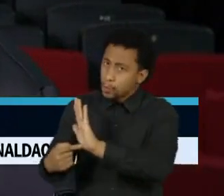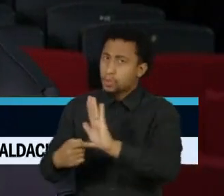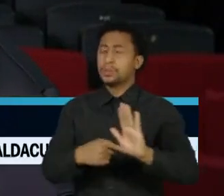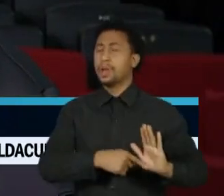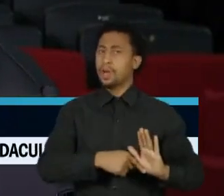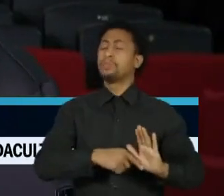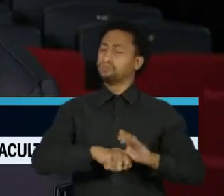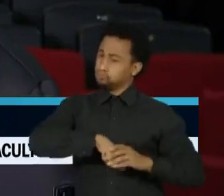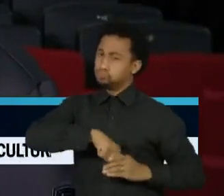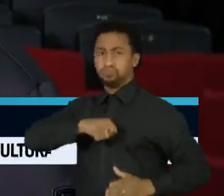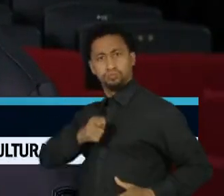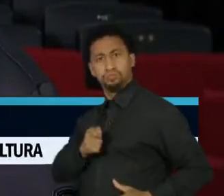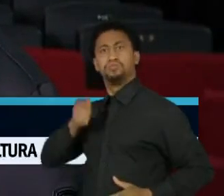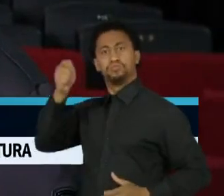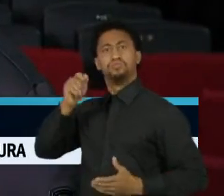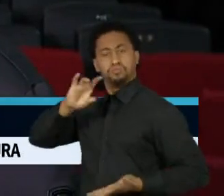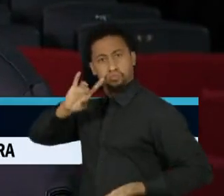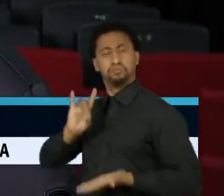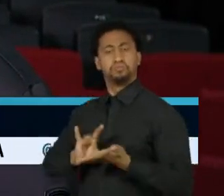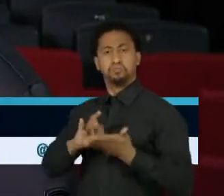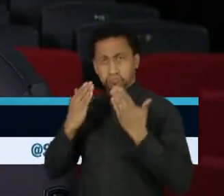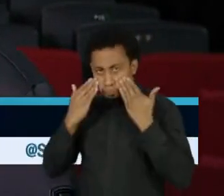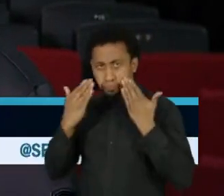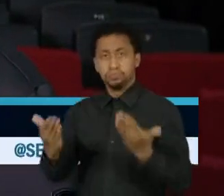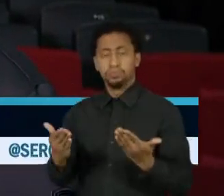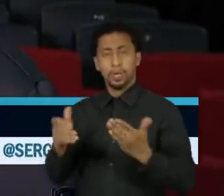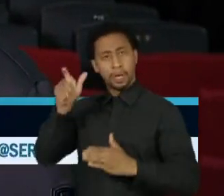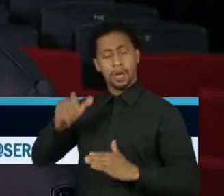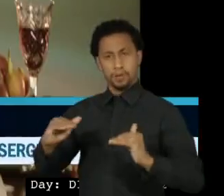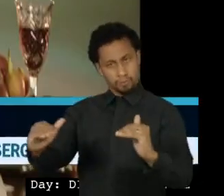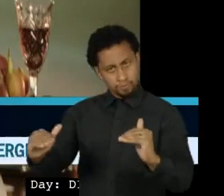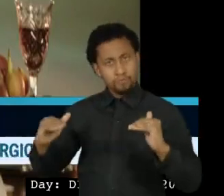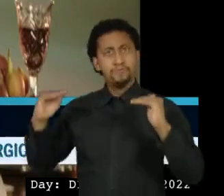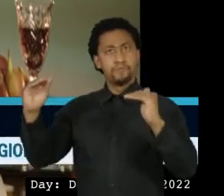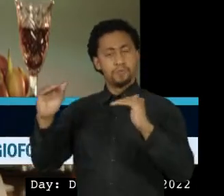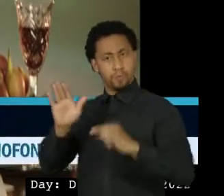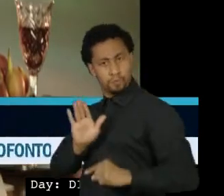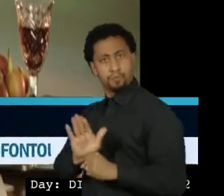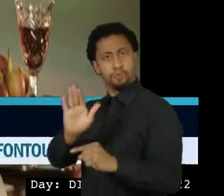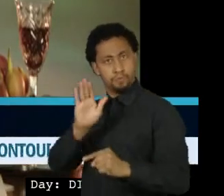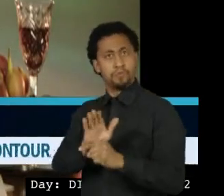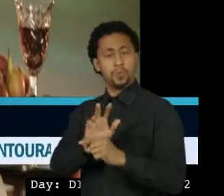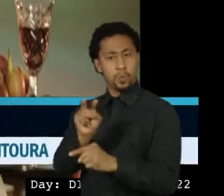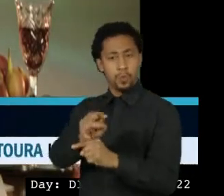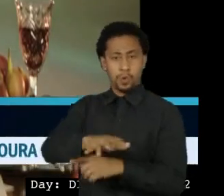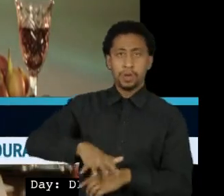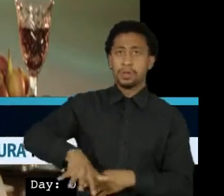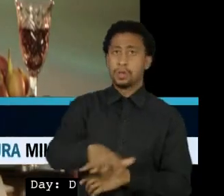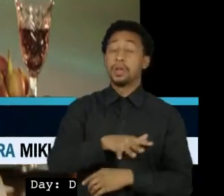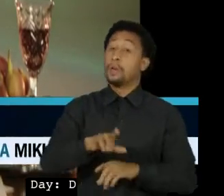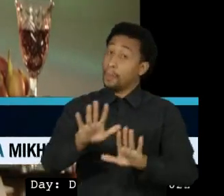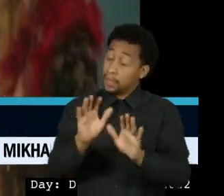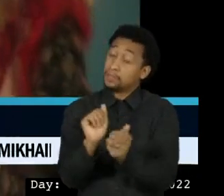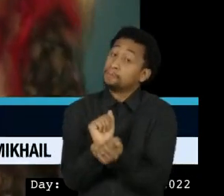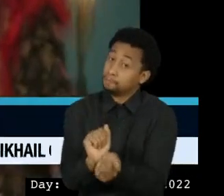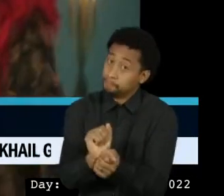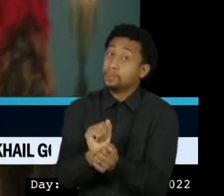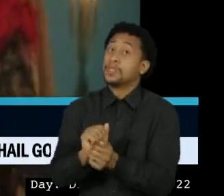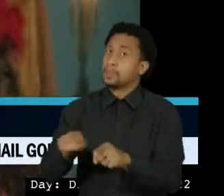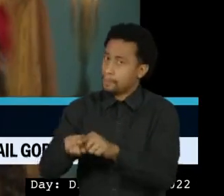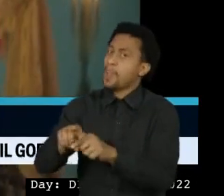volta à realidade um Dom João sexto estadista o homem do seu tempo mas escravagistas